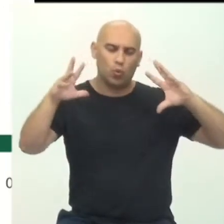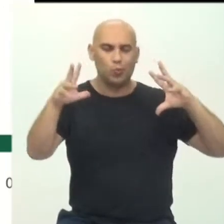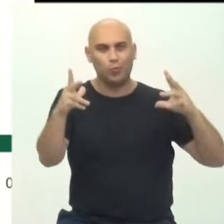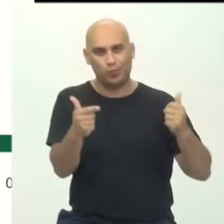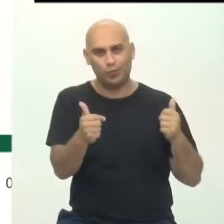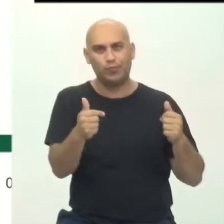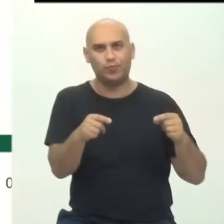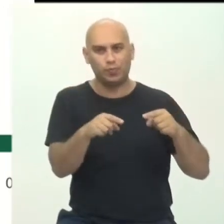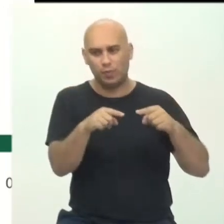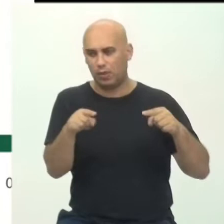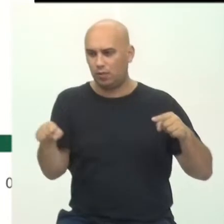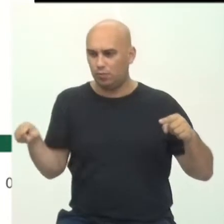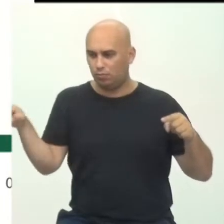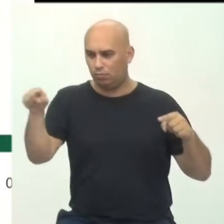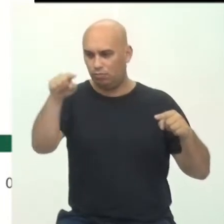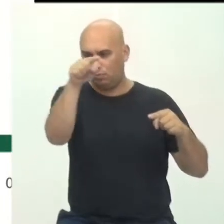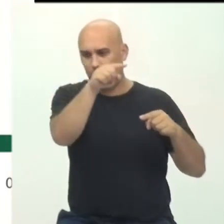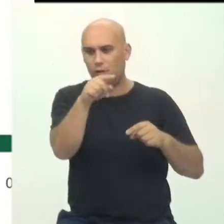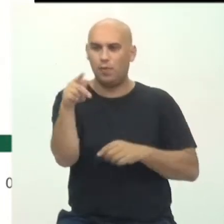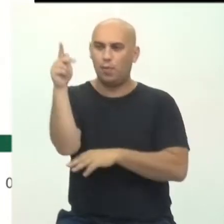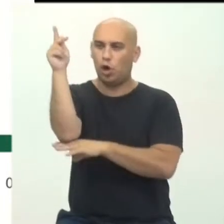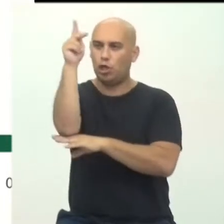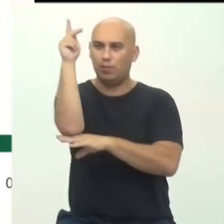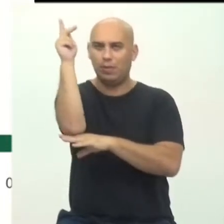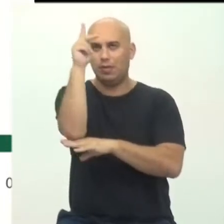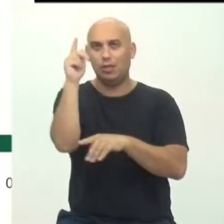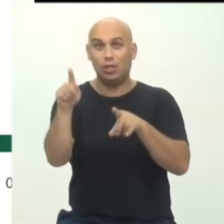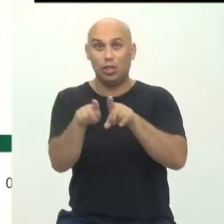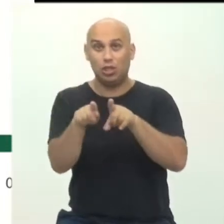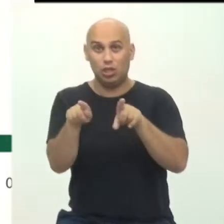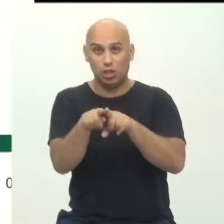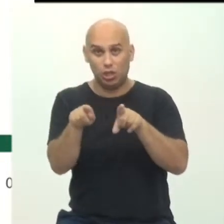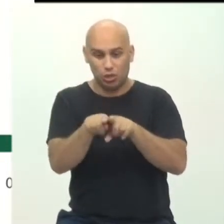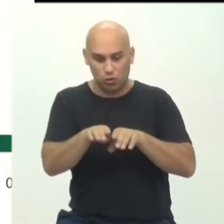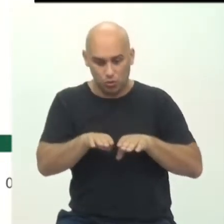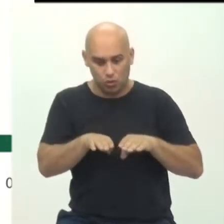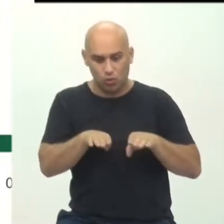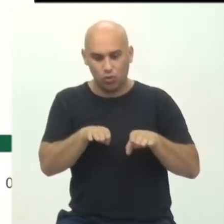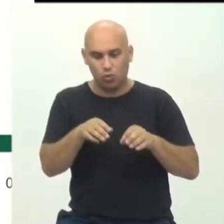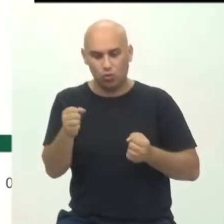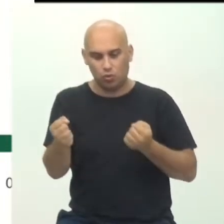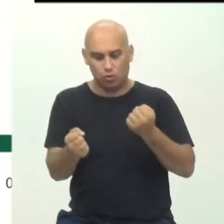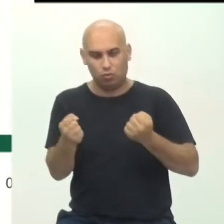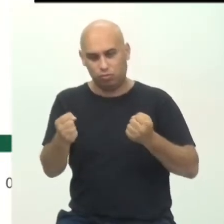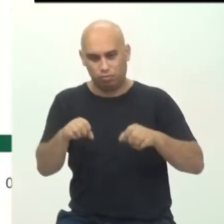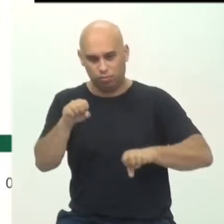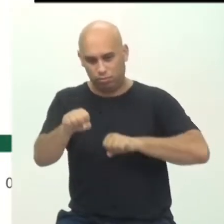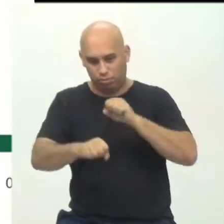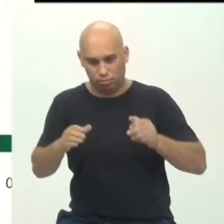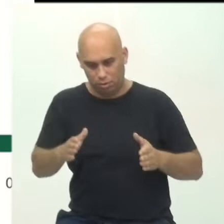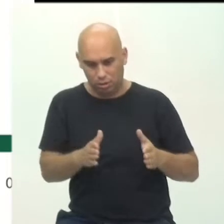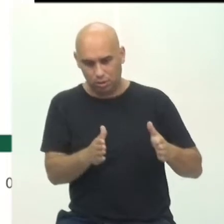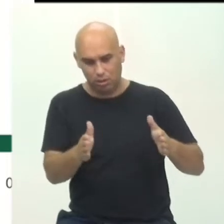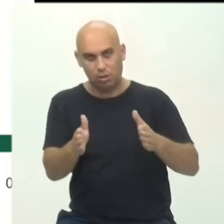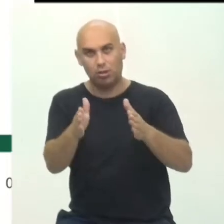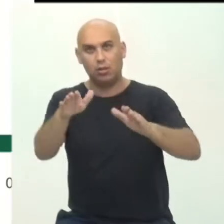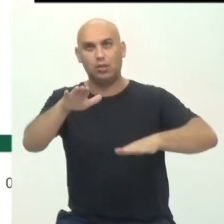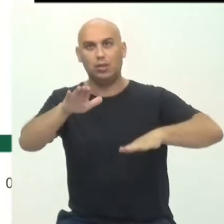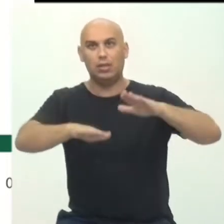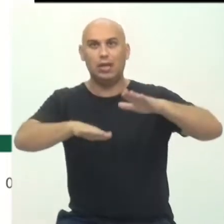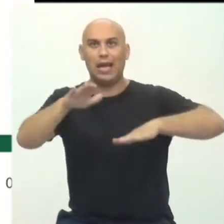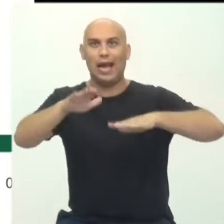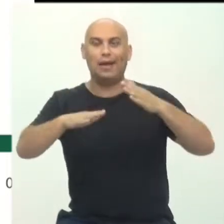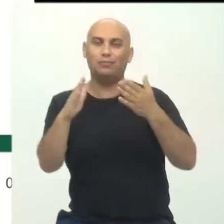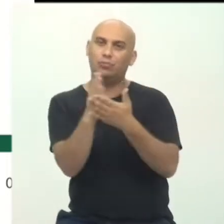trecho. Então, temos trechos que somente é possível ciclofaixa, onde a gente não está na Avenida Centenário. Nesses trechos, a